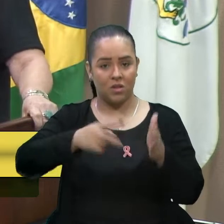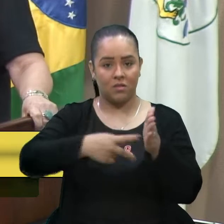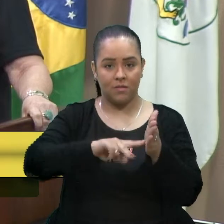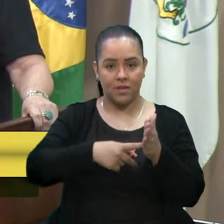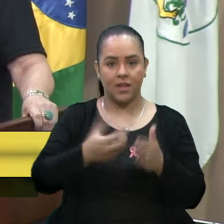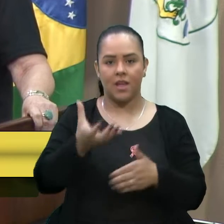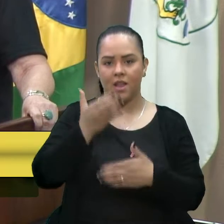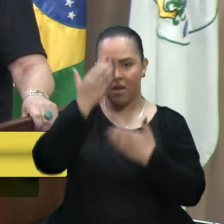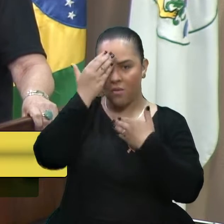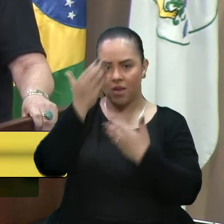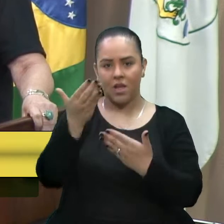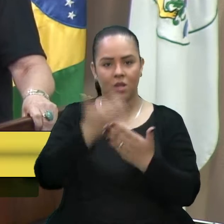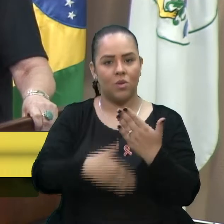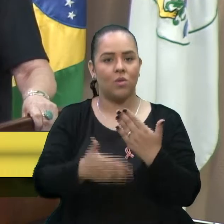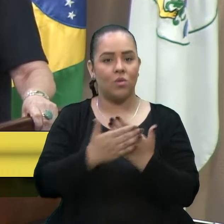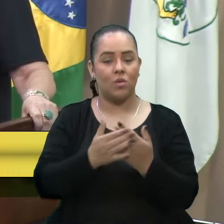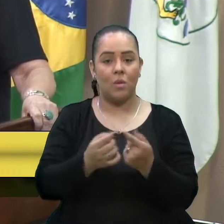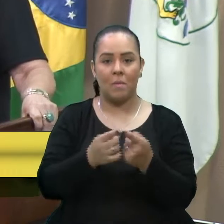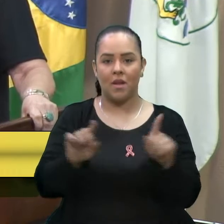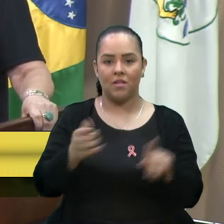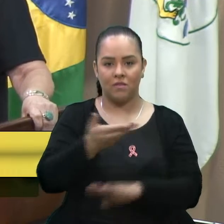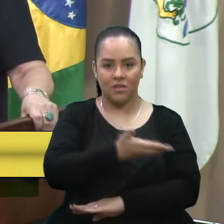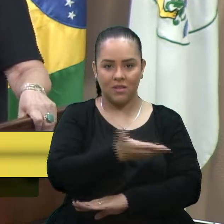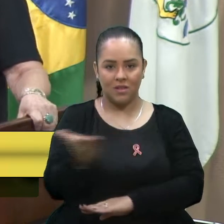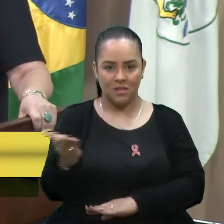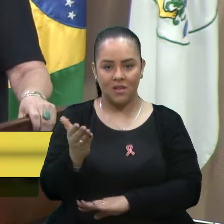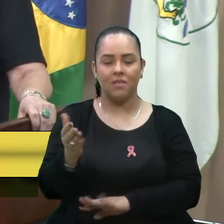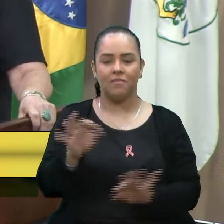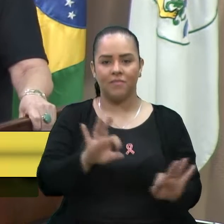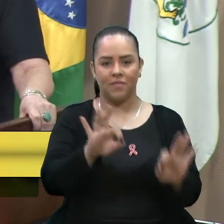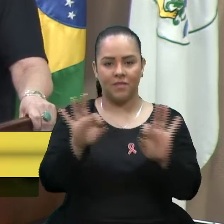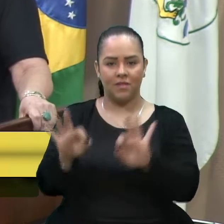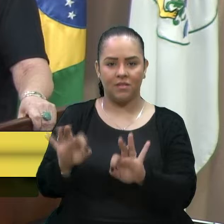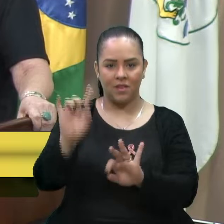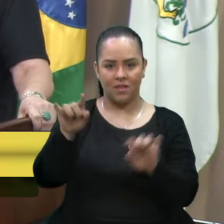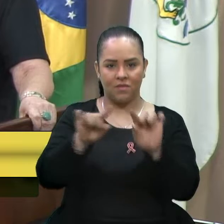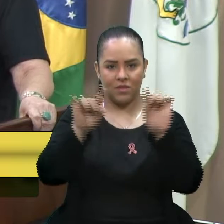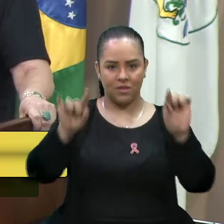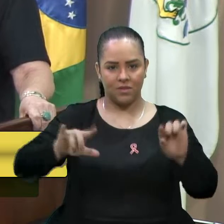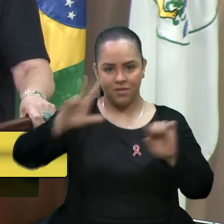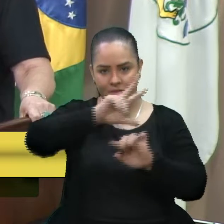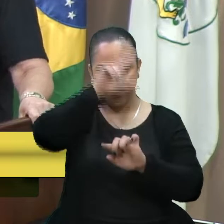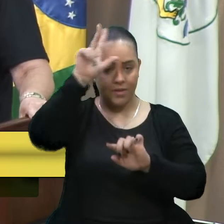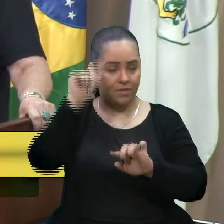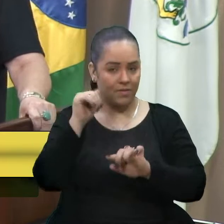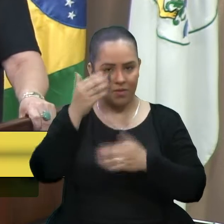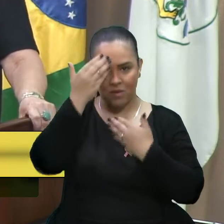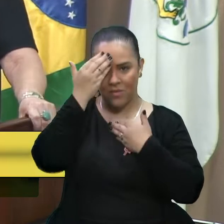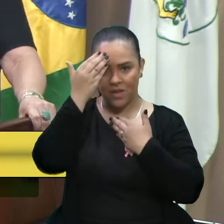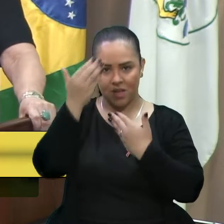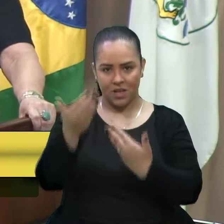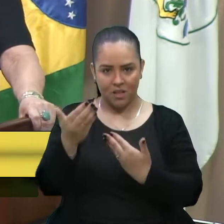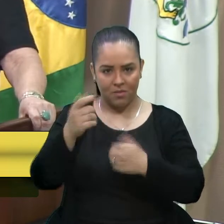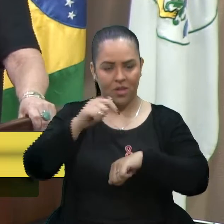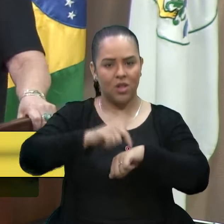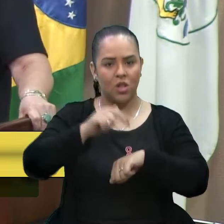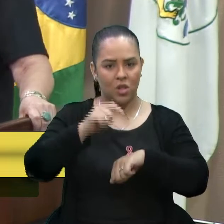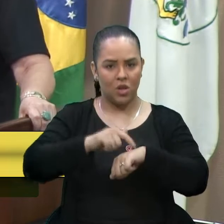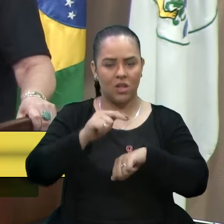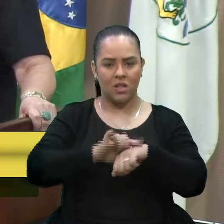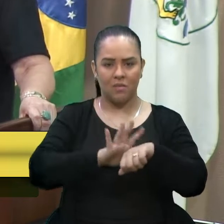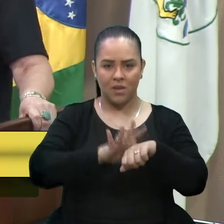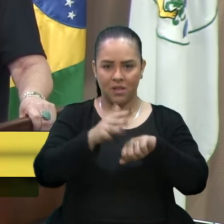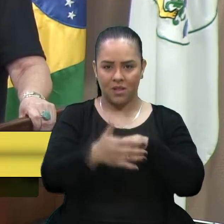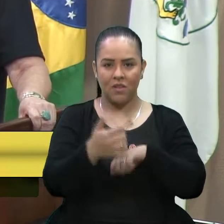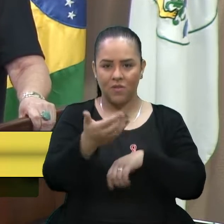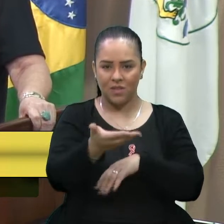agradecer a todos, mas a você que está me acompanhando e que é servidor público. Obrigada pelas horas dessa pandemia que